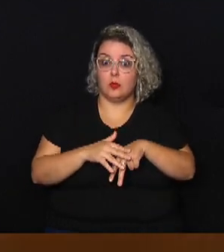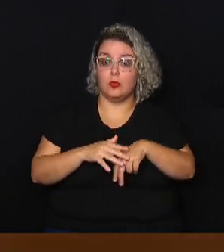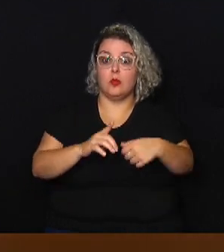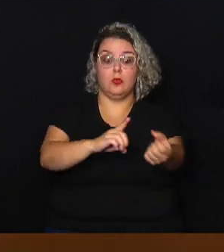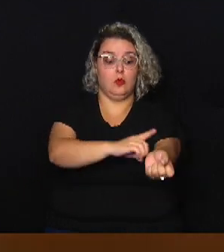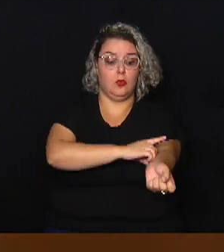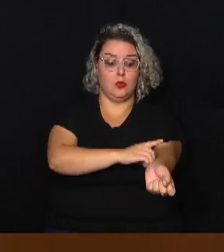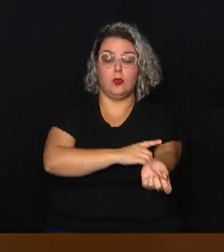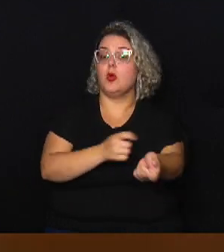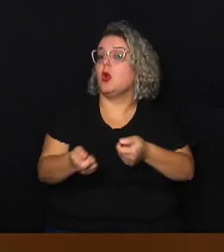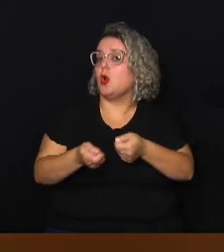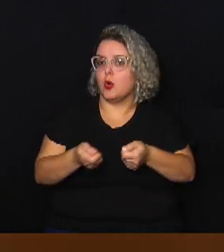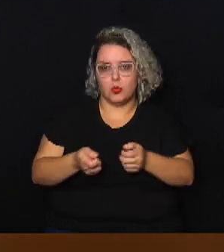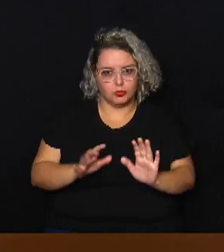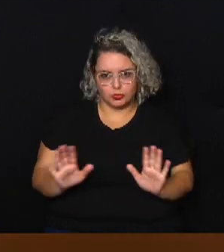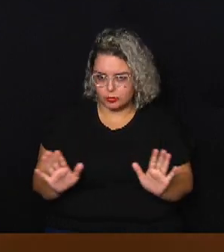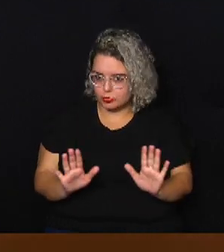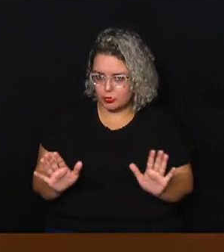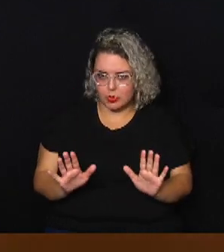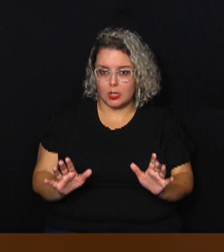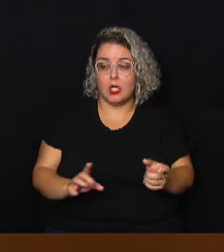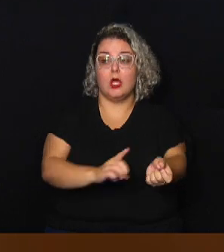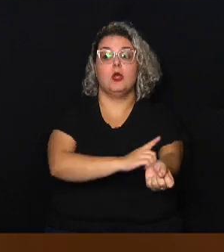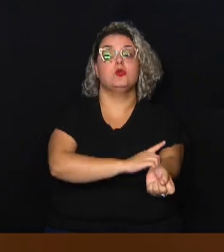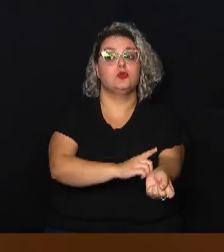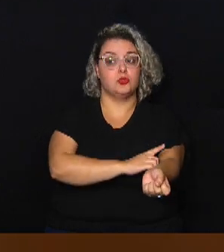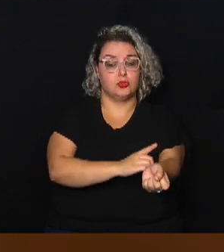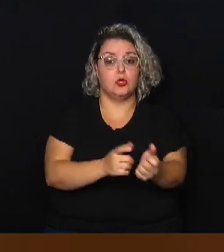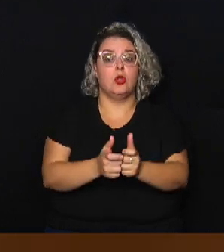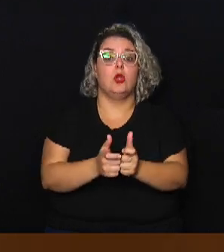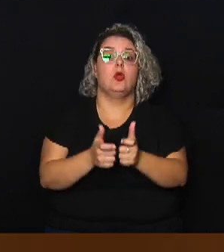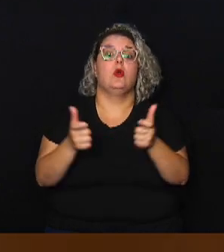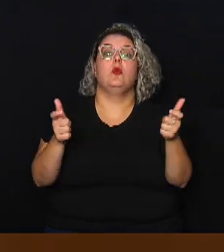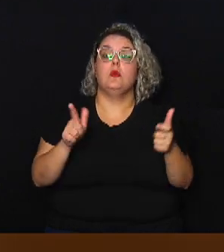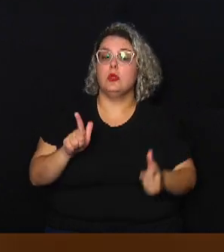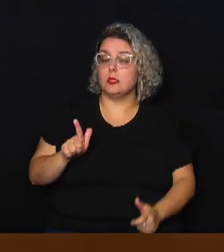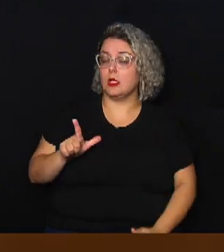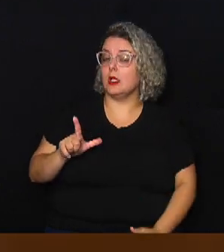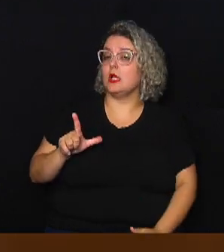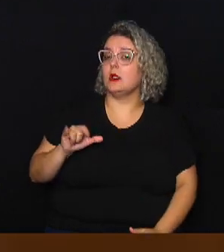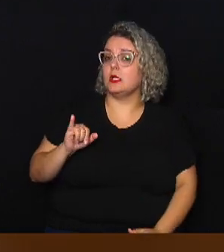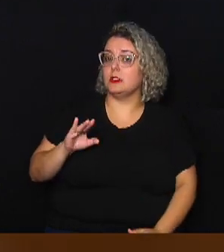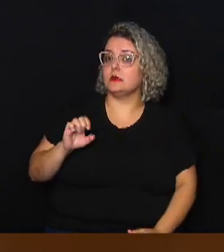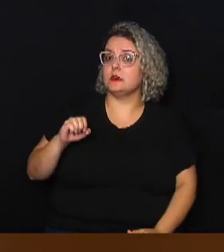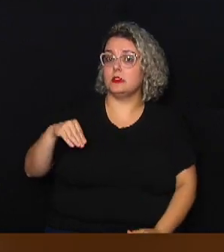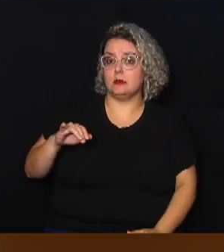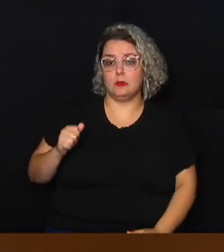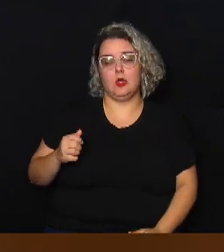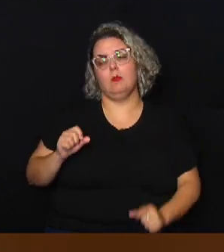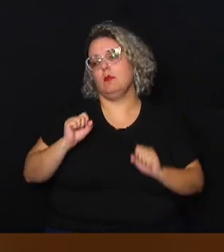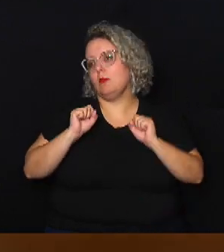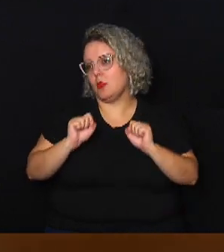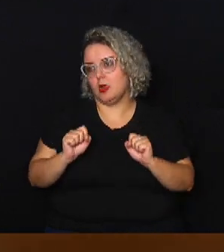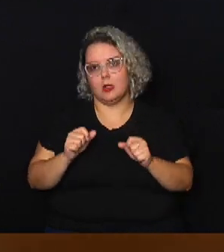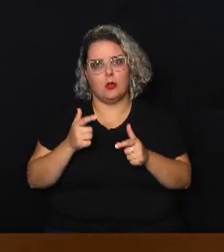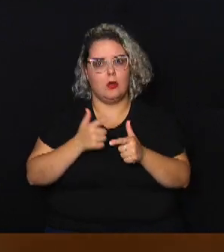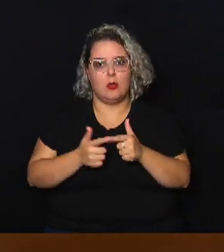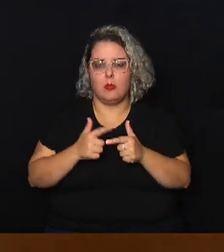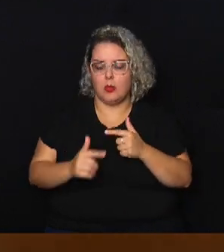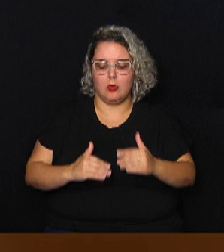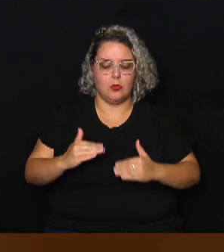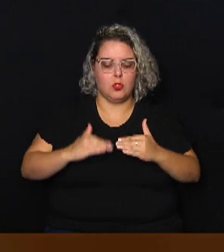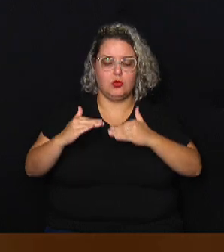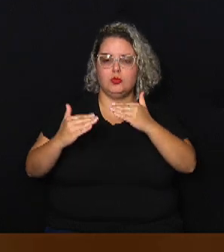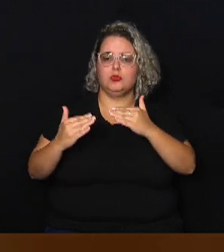diabetes controlada, né? A diabetes, ele é o aumento da glicemia, ele pode ser uma falha na produção